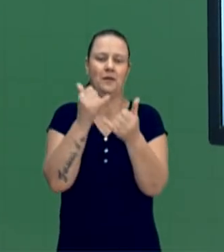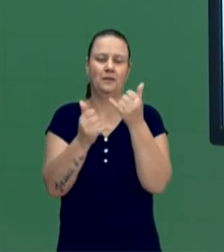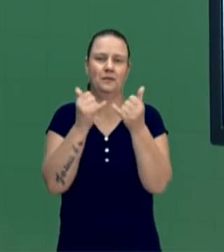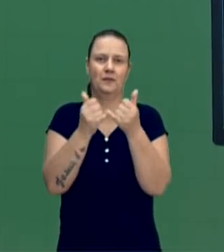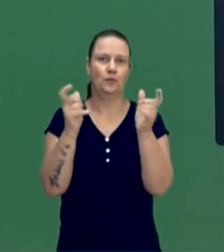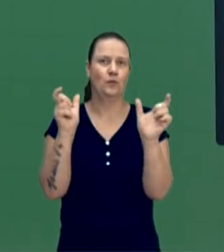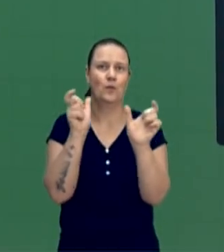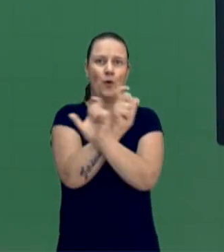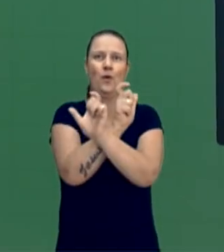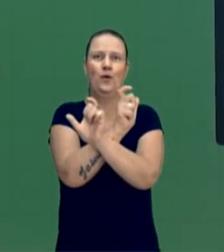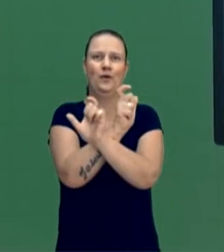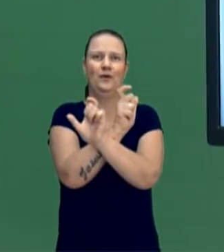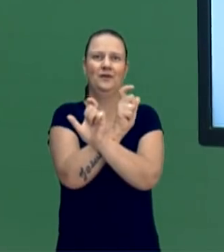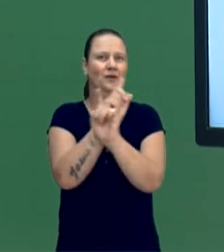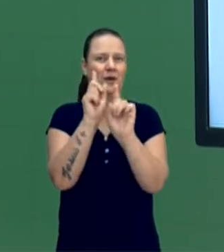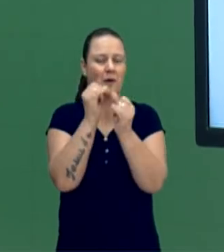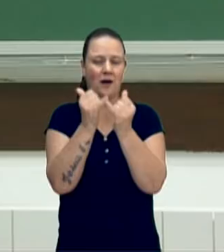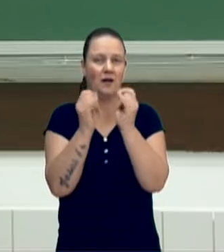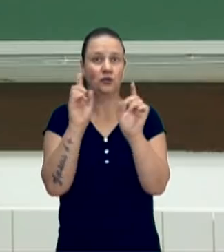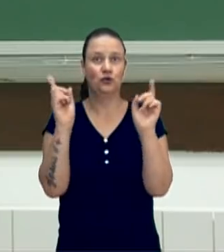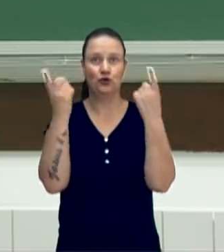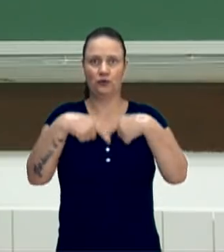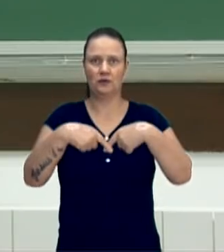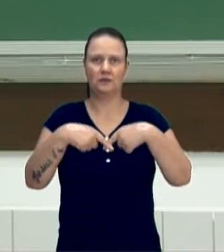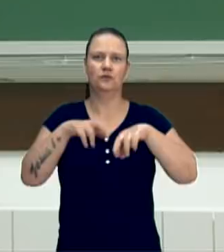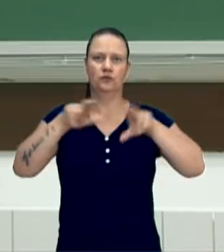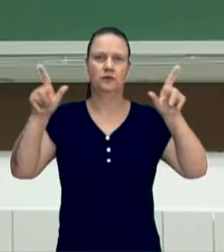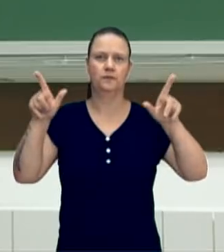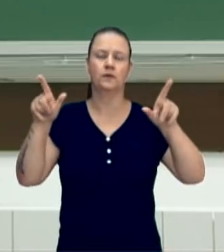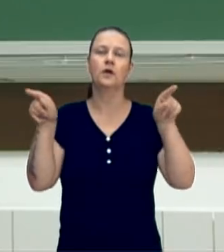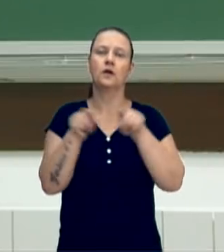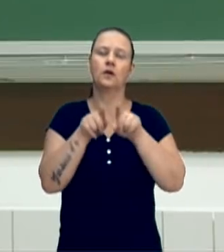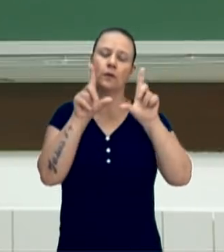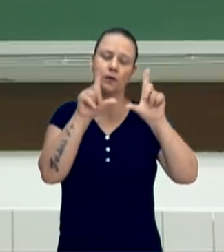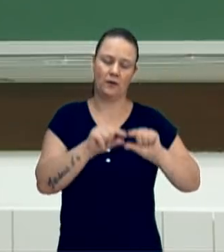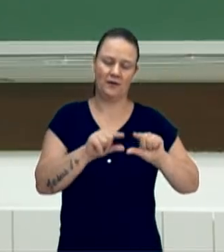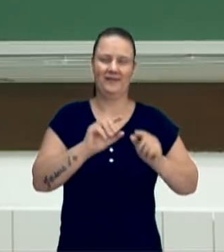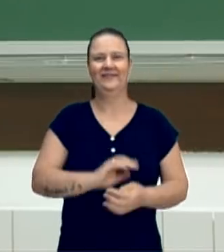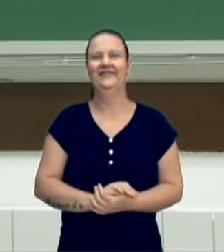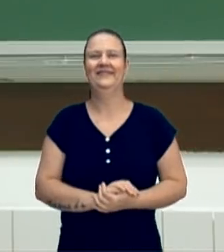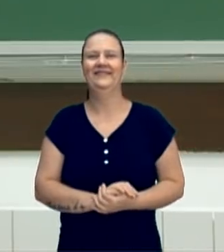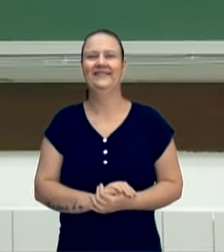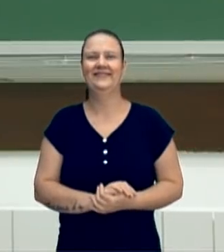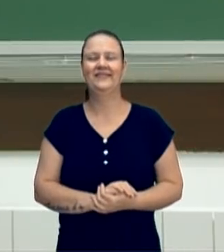dos casos aí do uso do diminutivo, ok? Vamos começar?